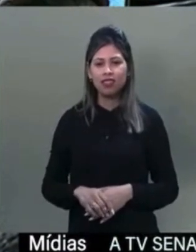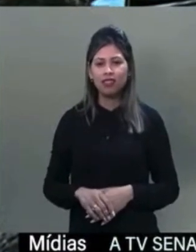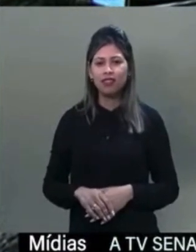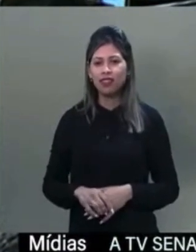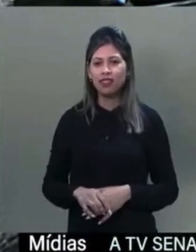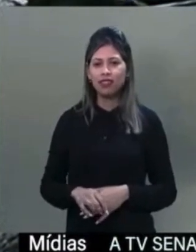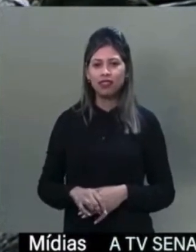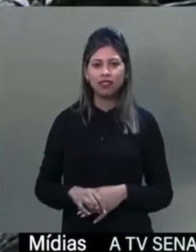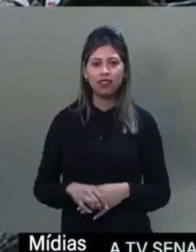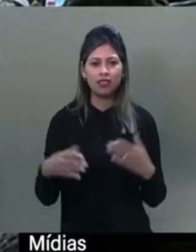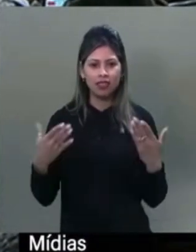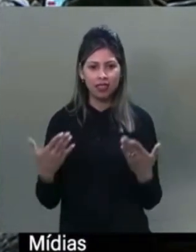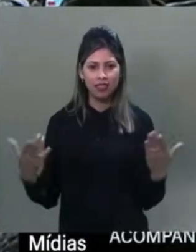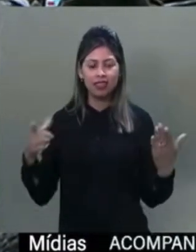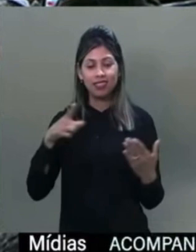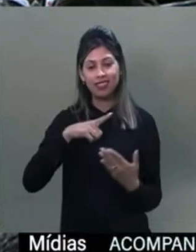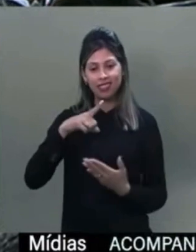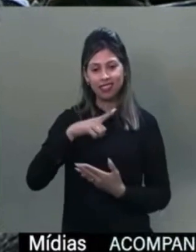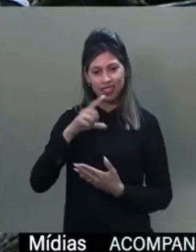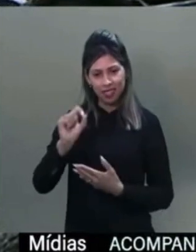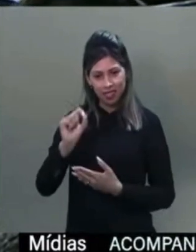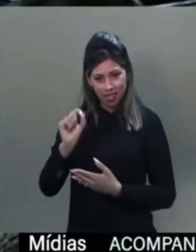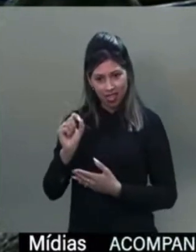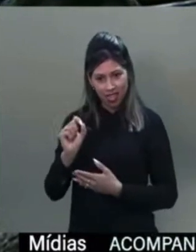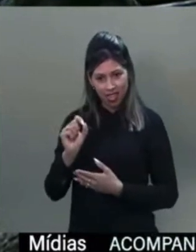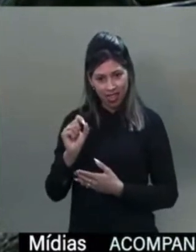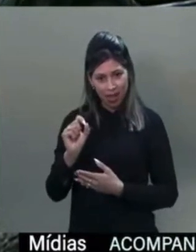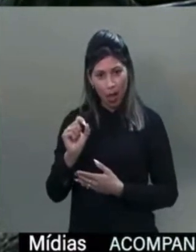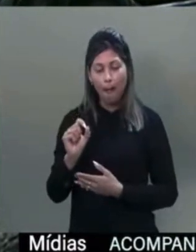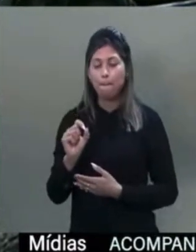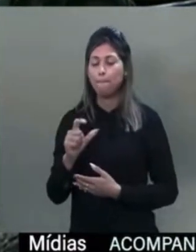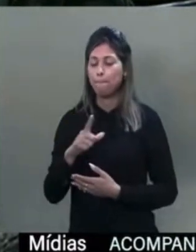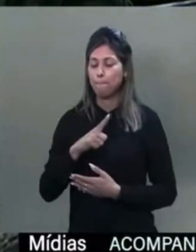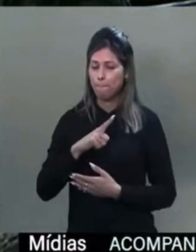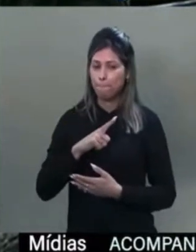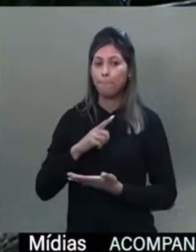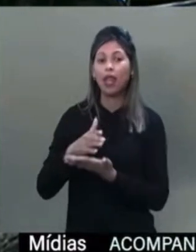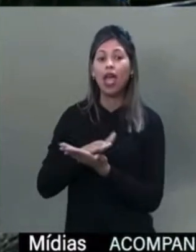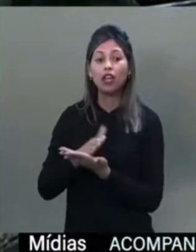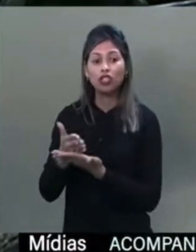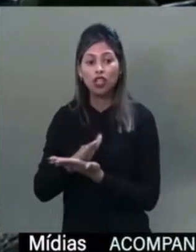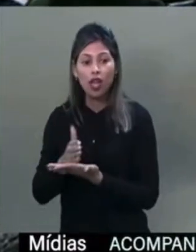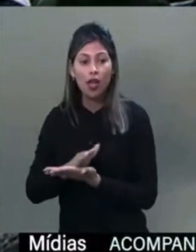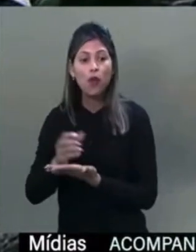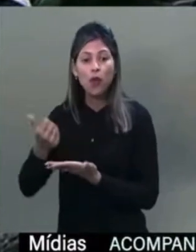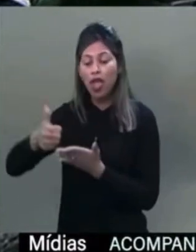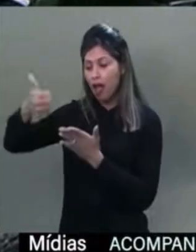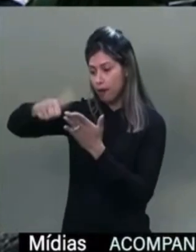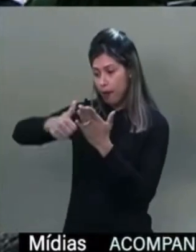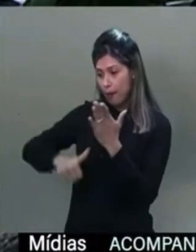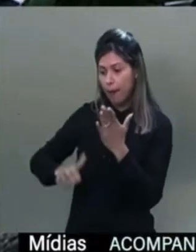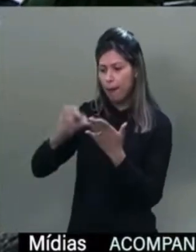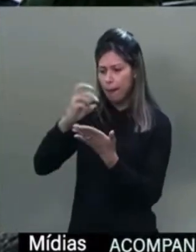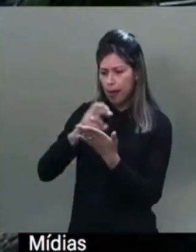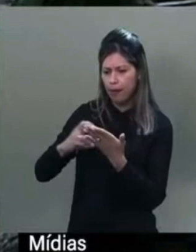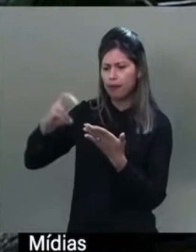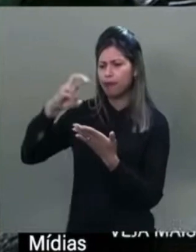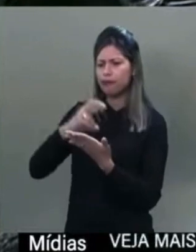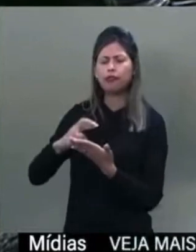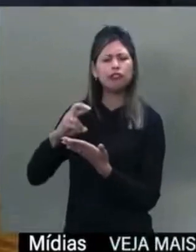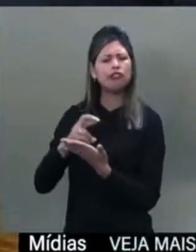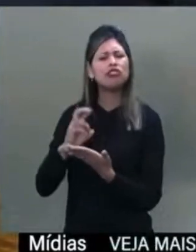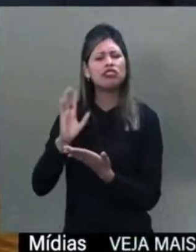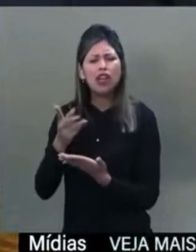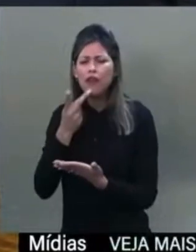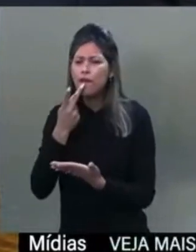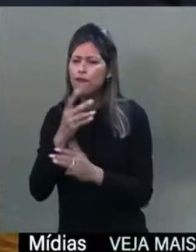postas o tempo todo sobre a estabilidade fiscal tão defendida. Eu quero